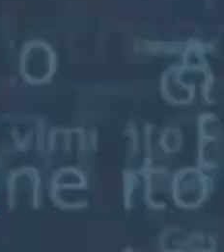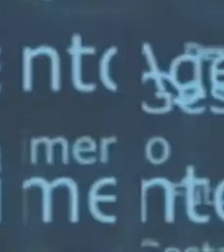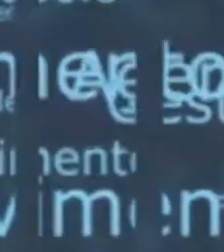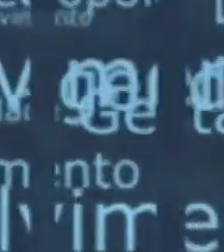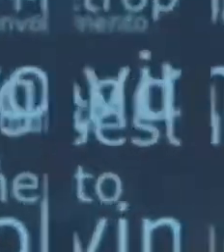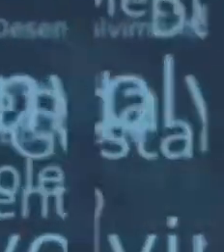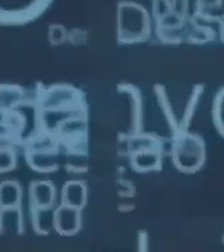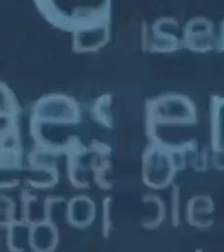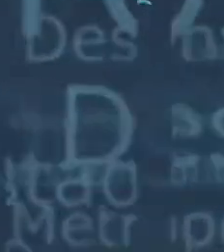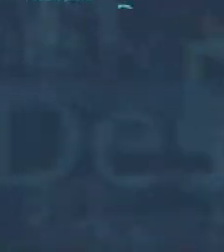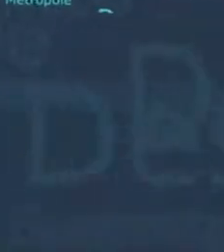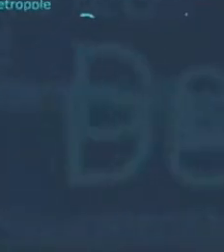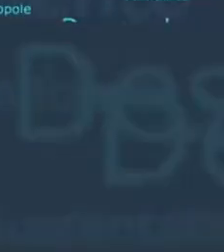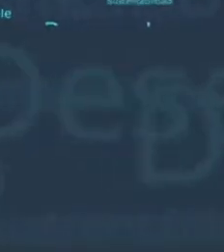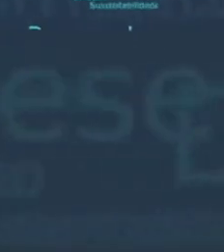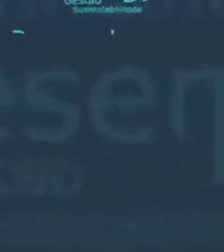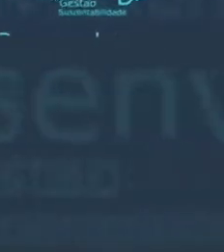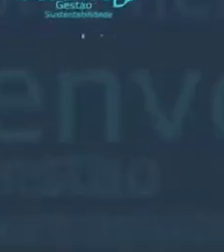E